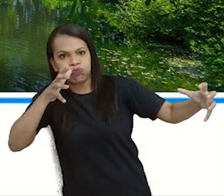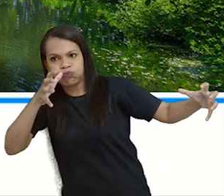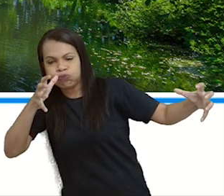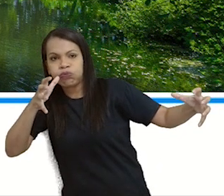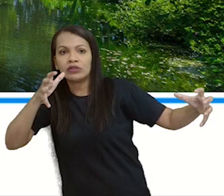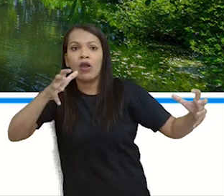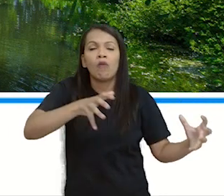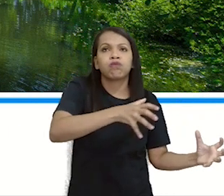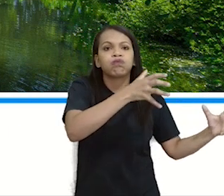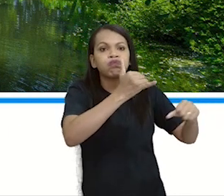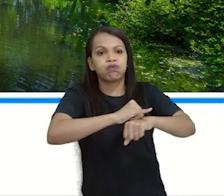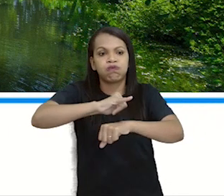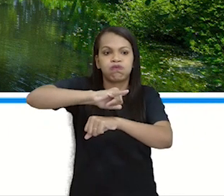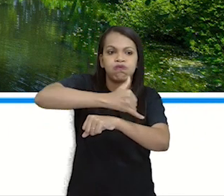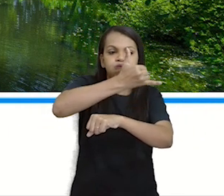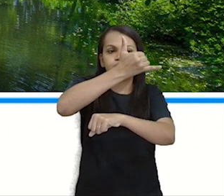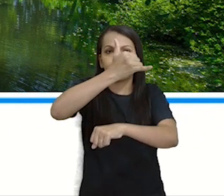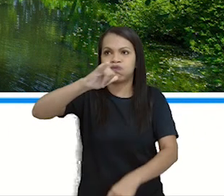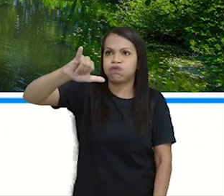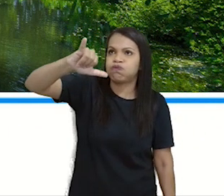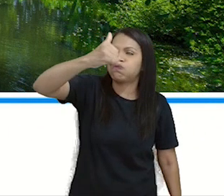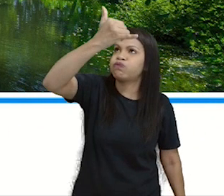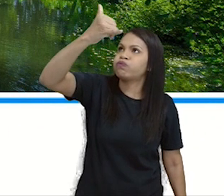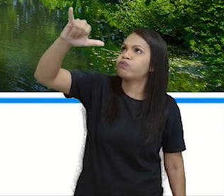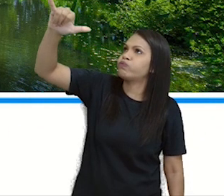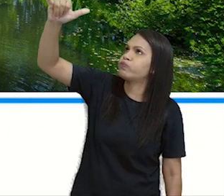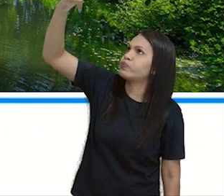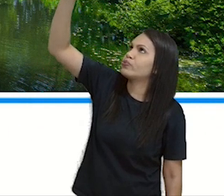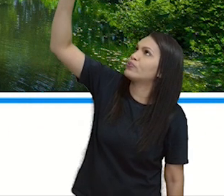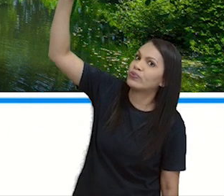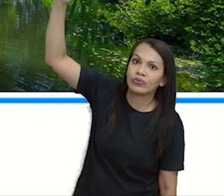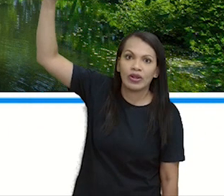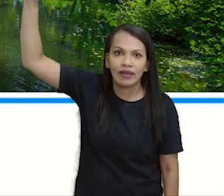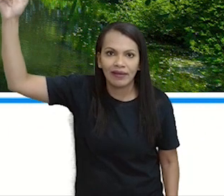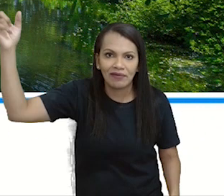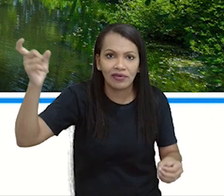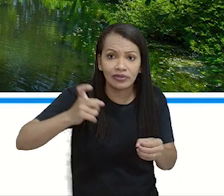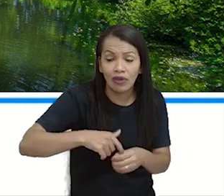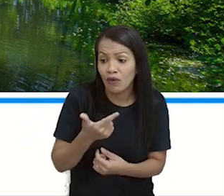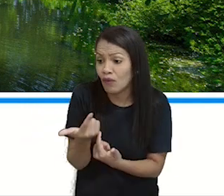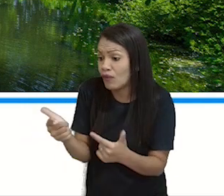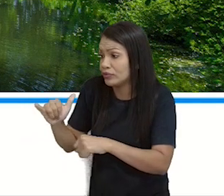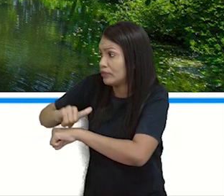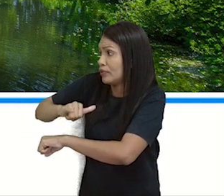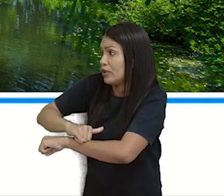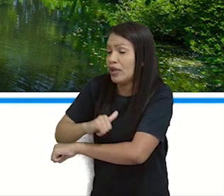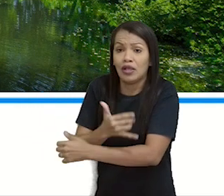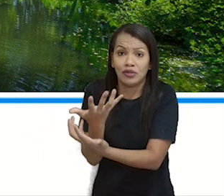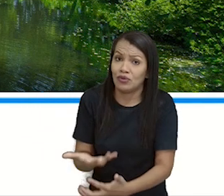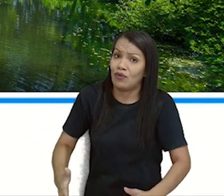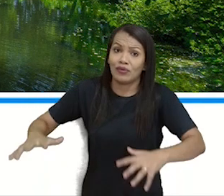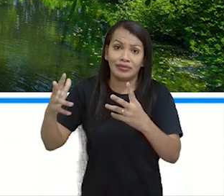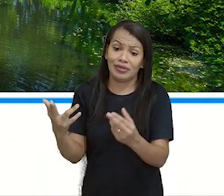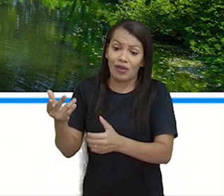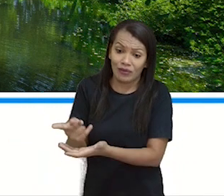saiu voando por aí, nunca mais ele voltou. Os outros sapinhos ficaram muito tristes, porque não queriam que tivesse acontecido isso